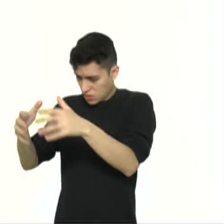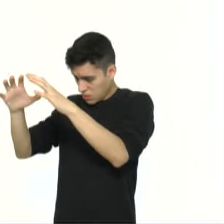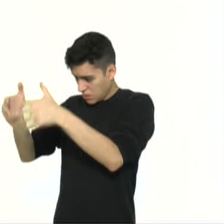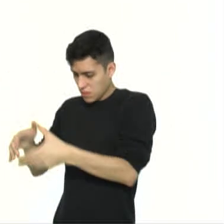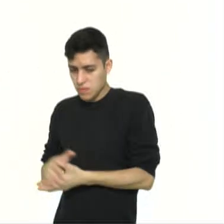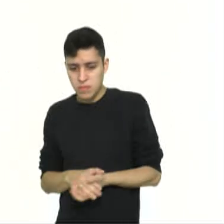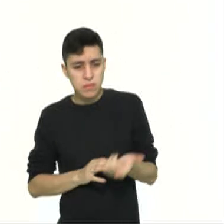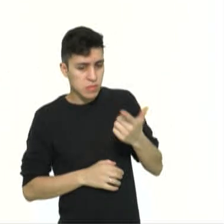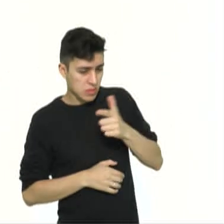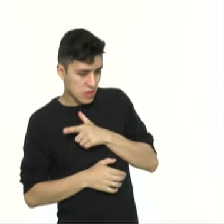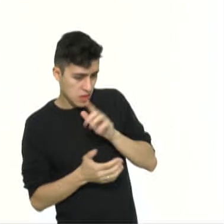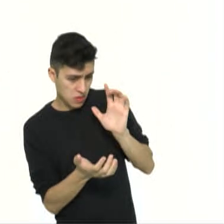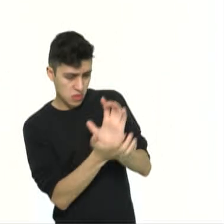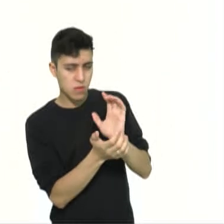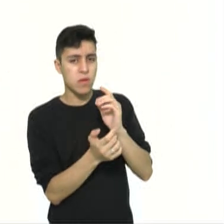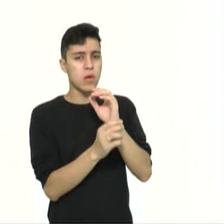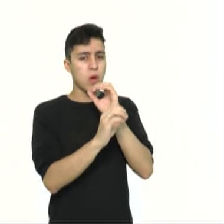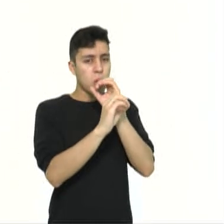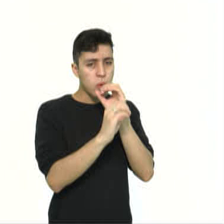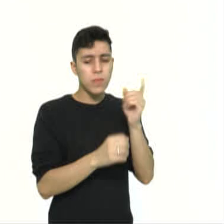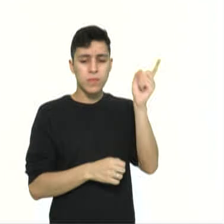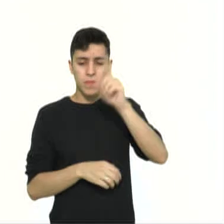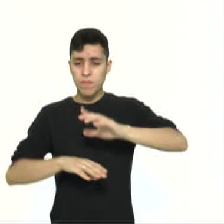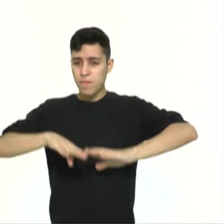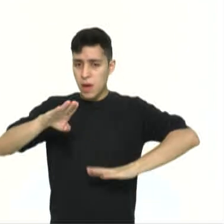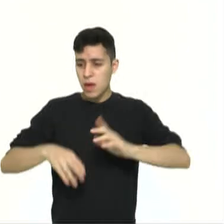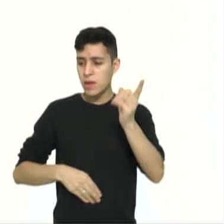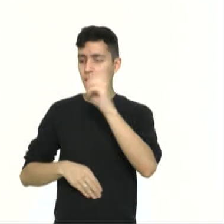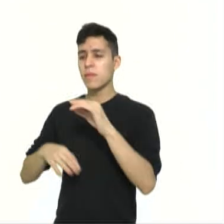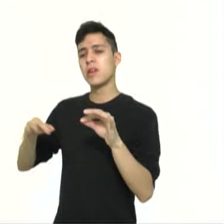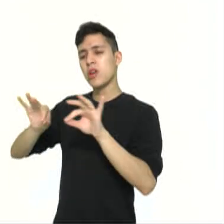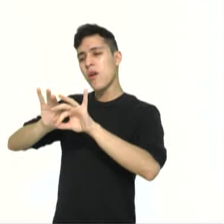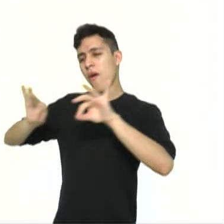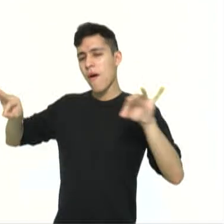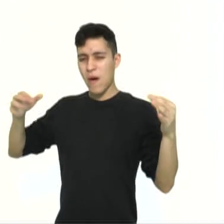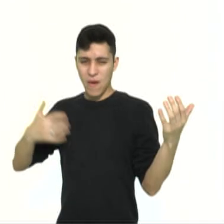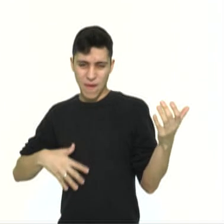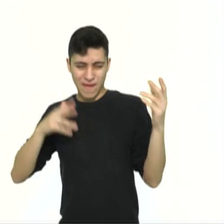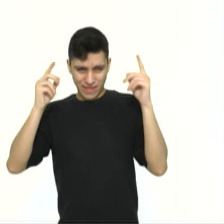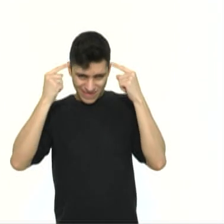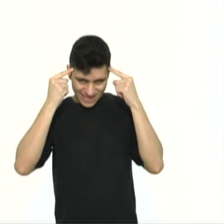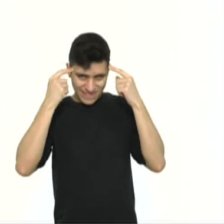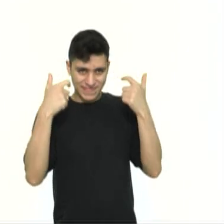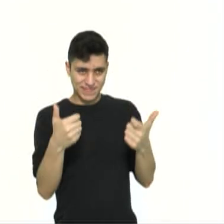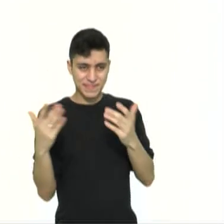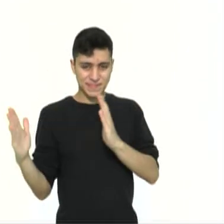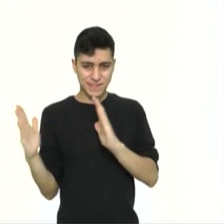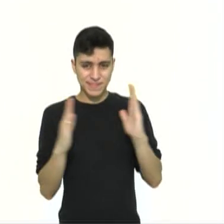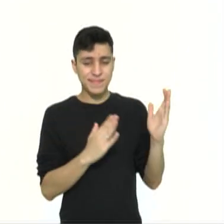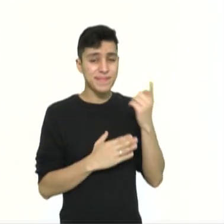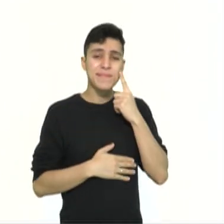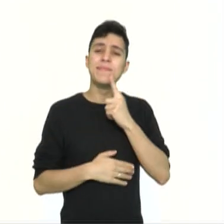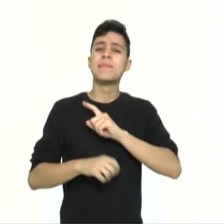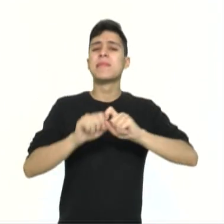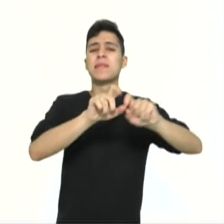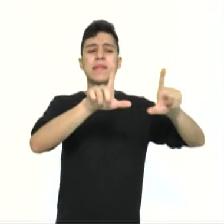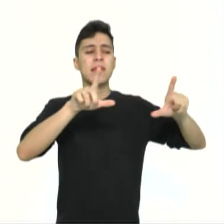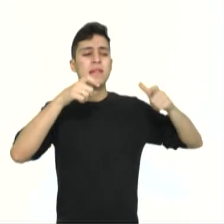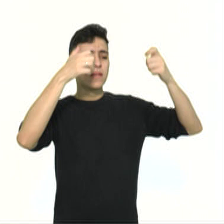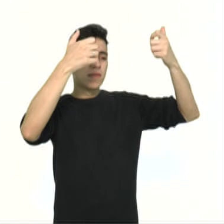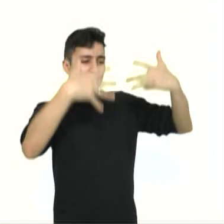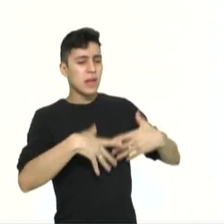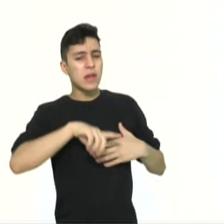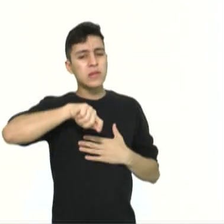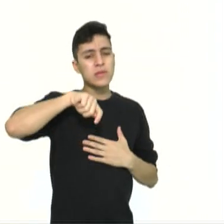de sopro, percussão e também de cordas. Me acompanhe na nossa próxima tela, então vamos falar um pouquinho sobre instrumentos